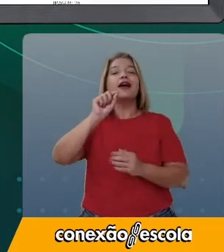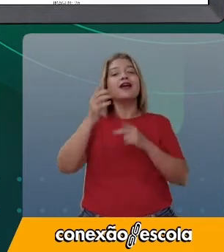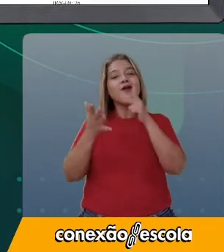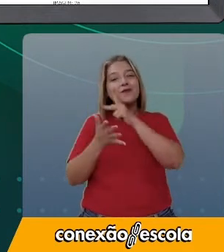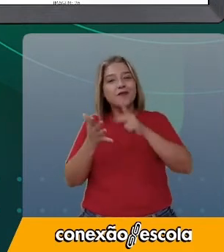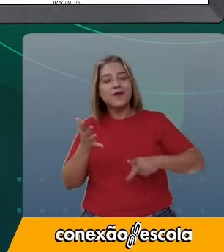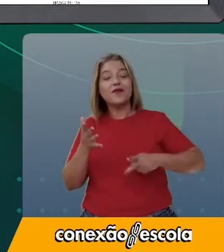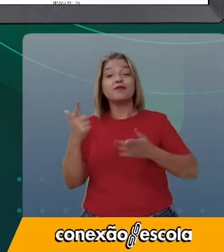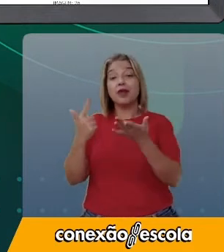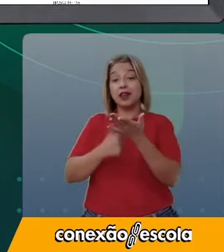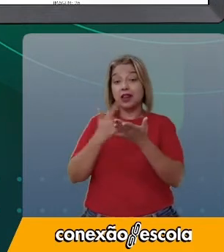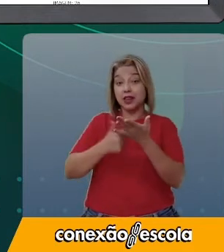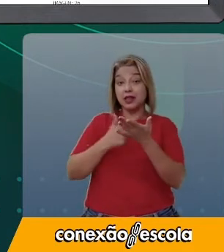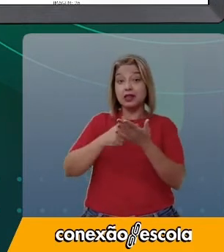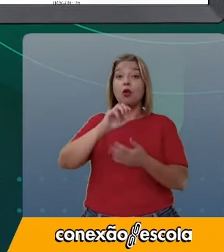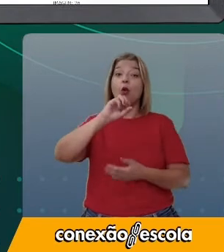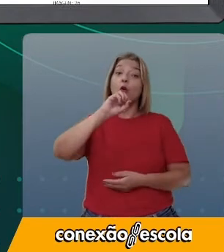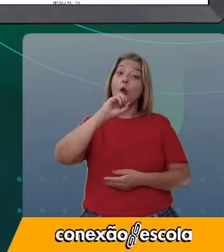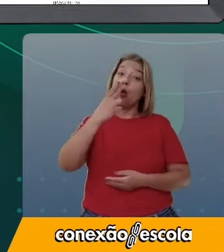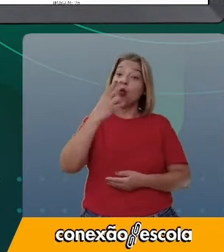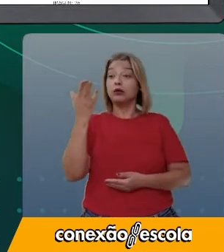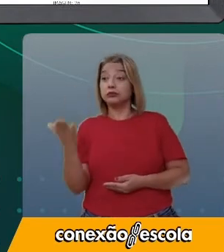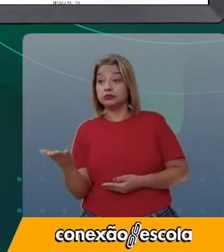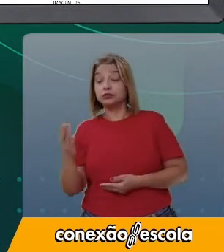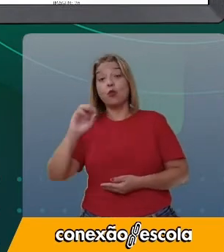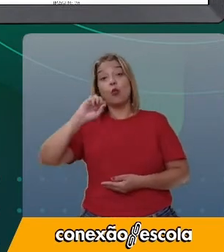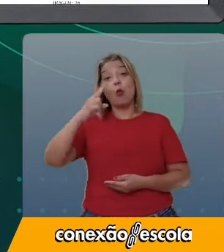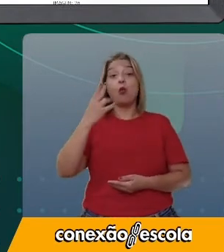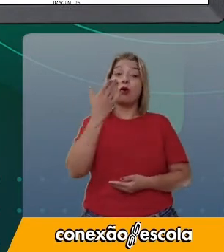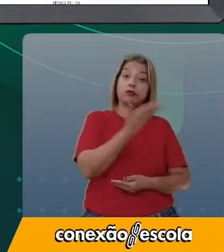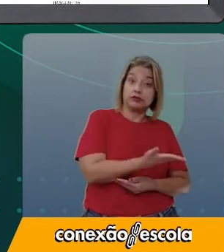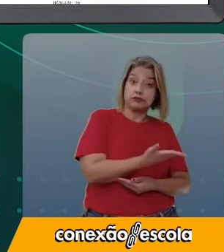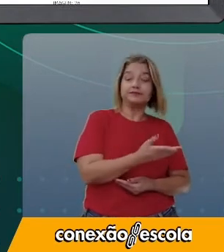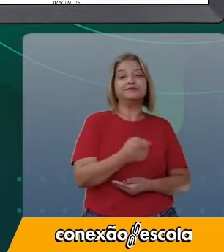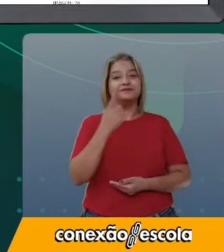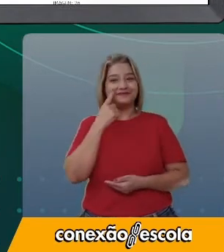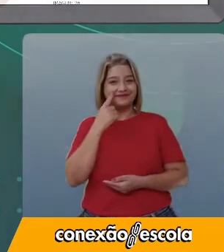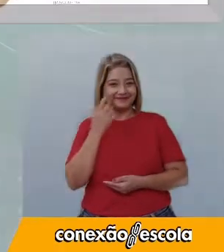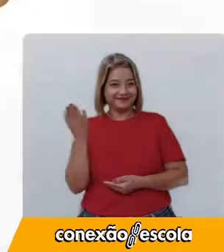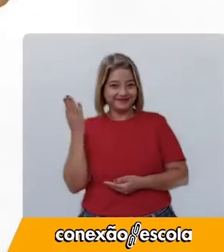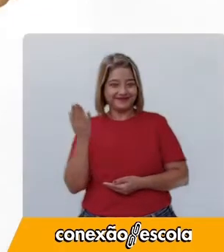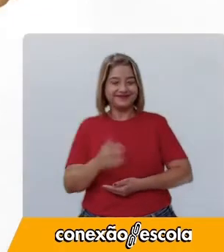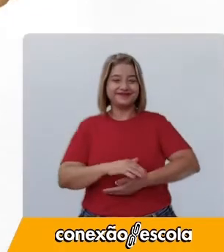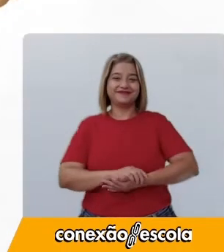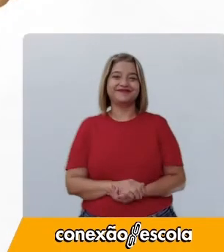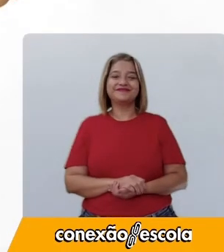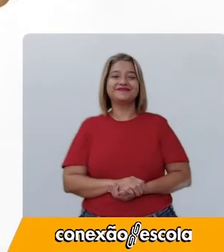do livro Ou Isto ou Aquilo. Vamos ver se vocês gostam?